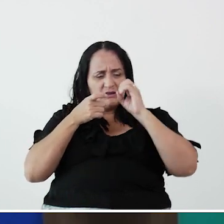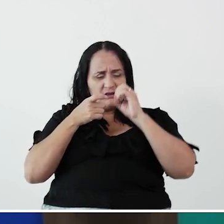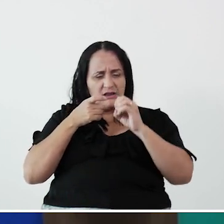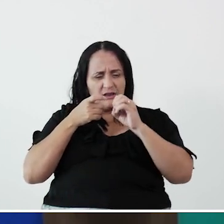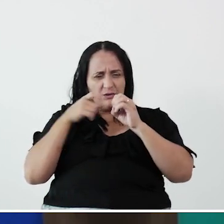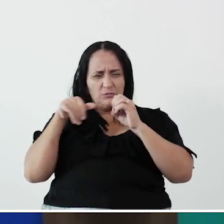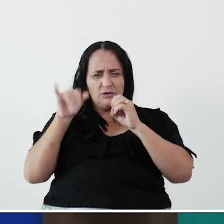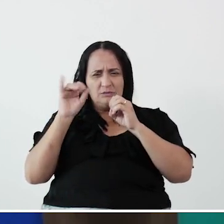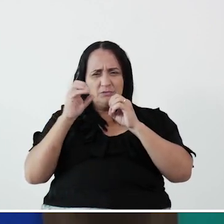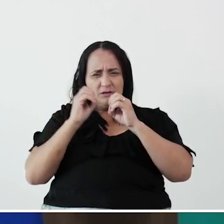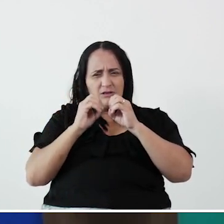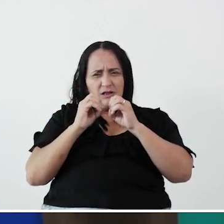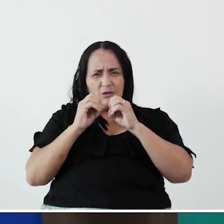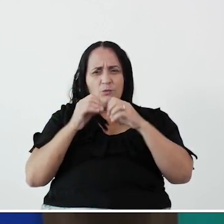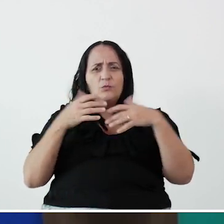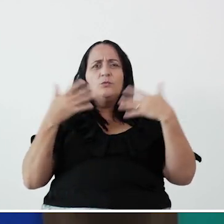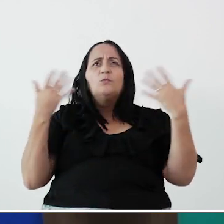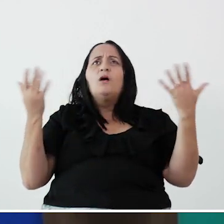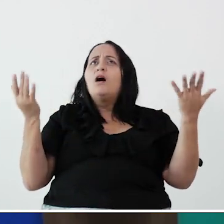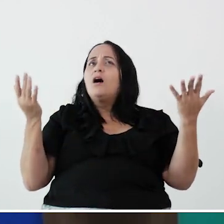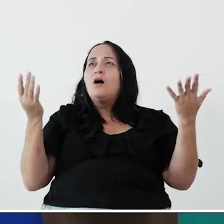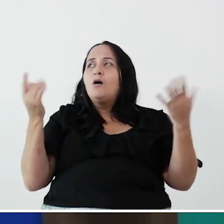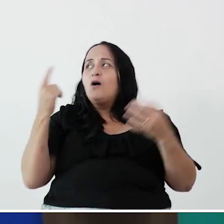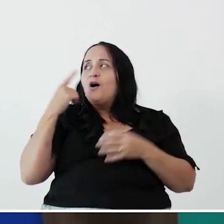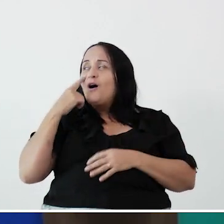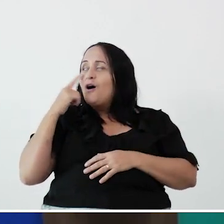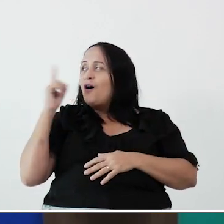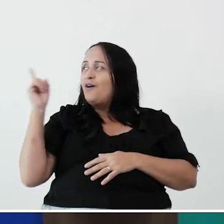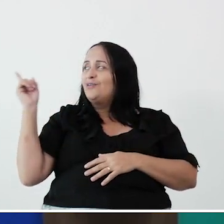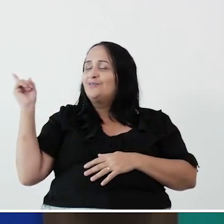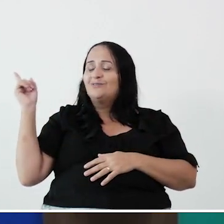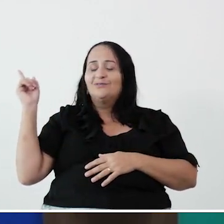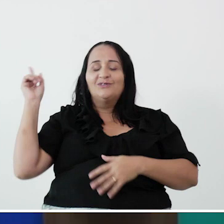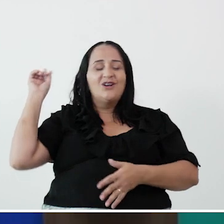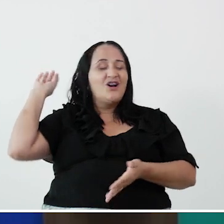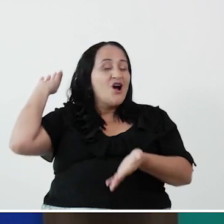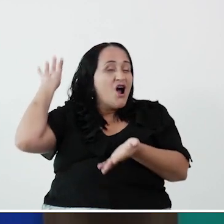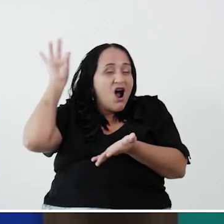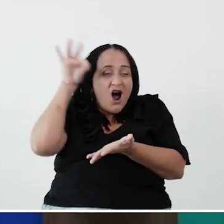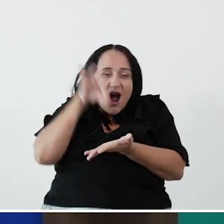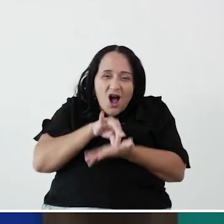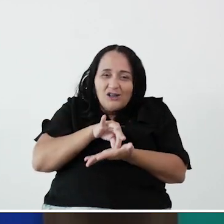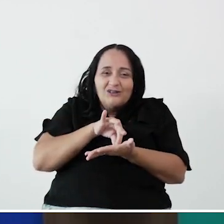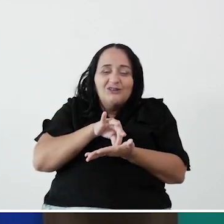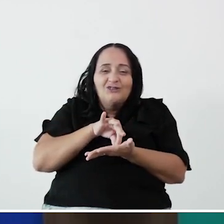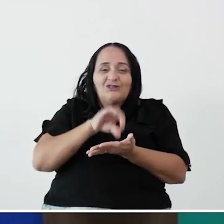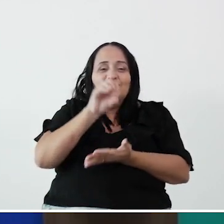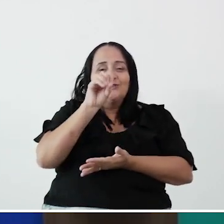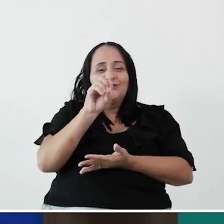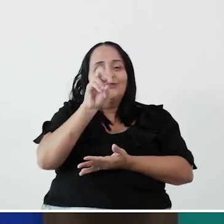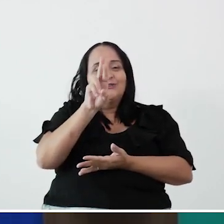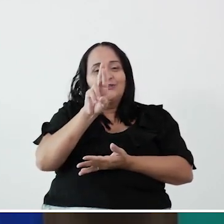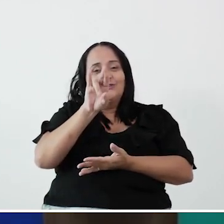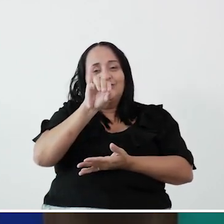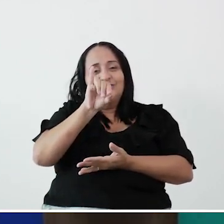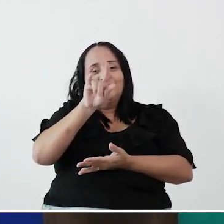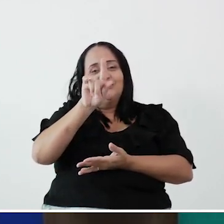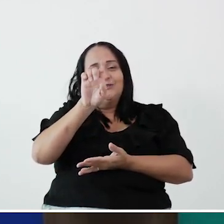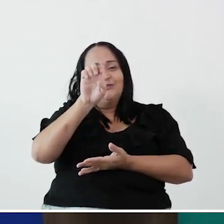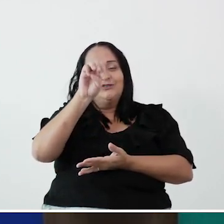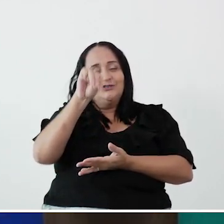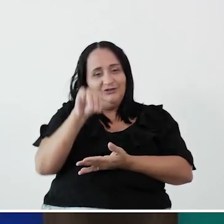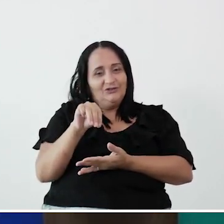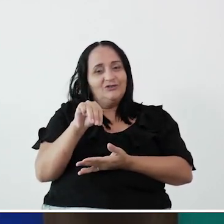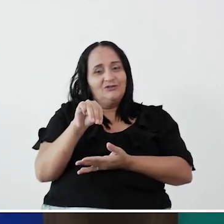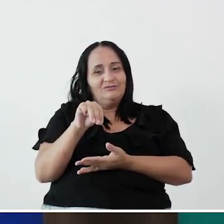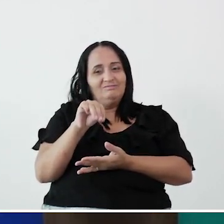também é 0, nós estamos falando da origem. As coordenadas da origem são